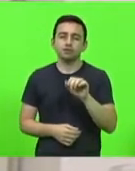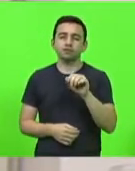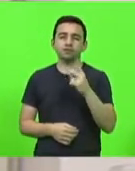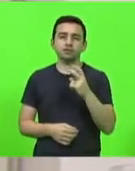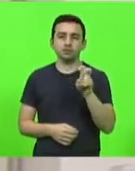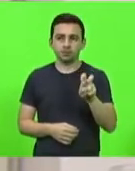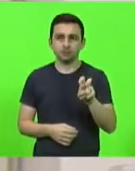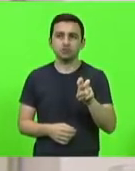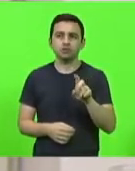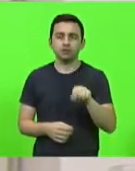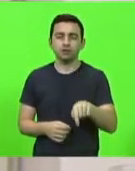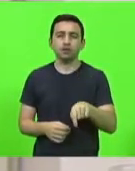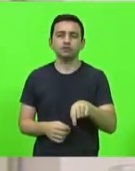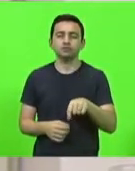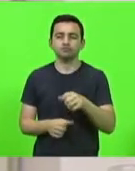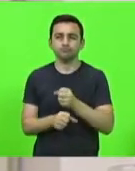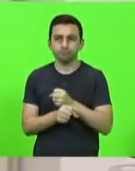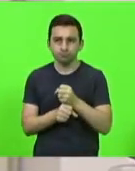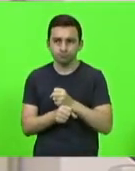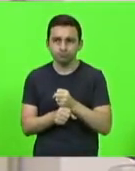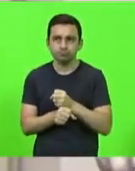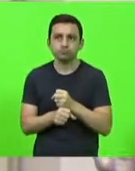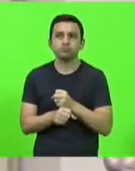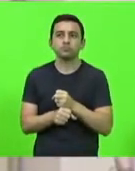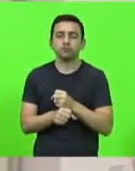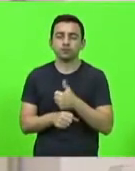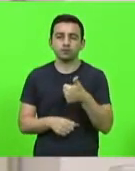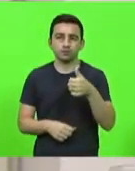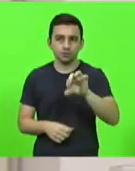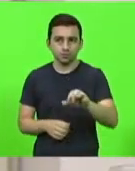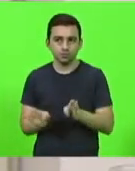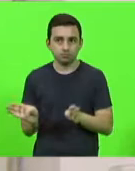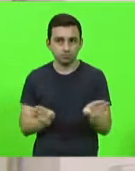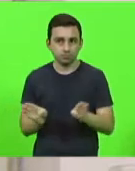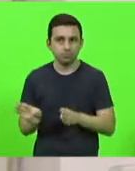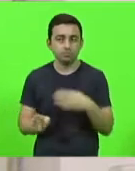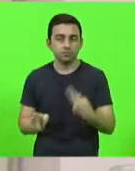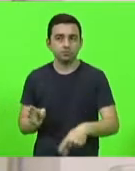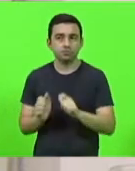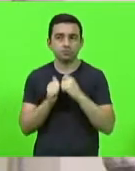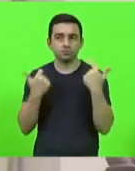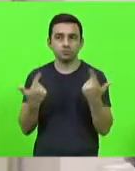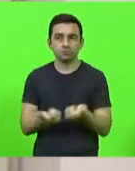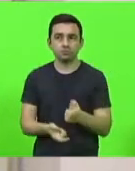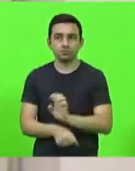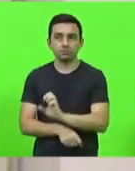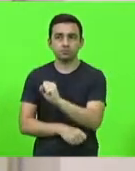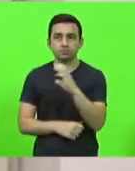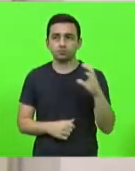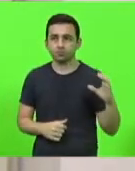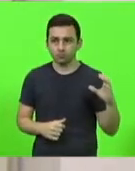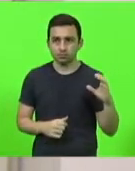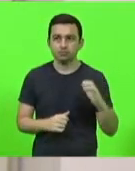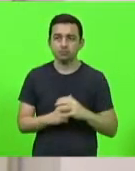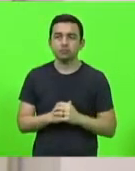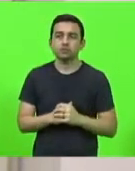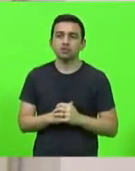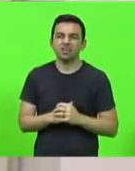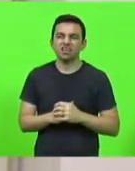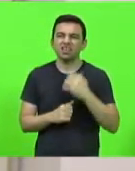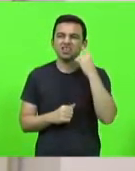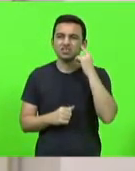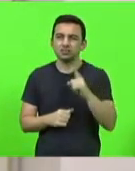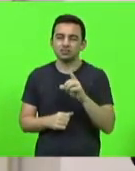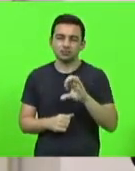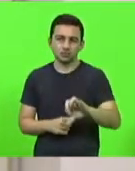terceira sessão legislativa da décima nona legislatura da Assembleia Legislativa do Estado de Santa Catarina, realizada em